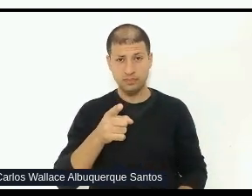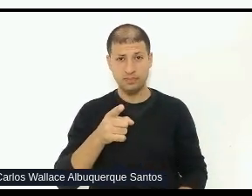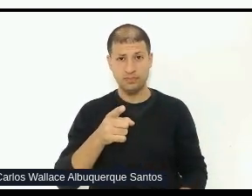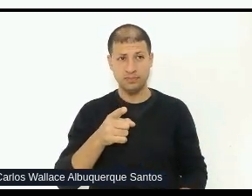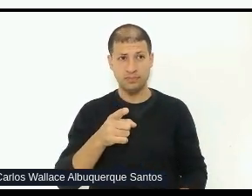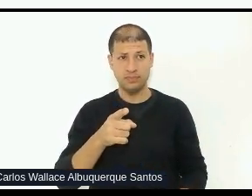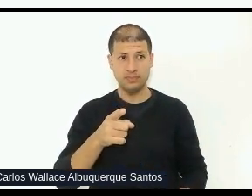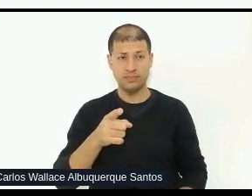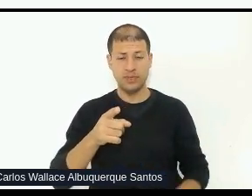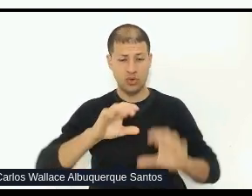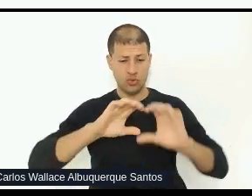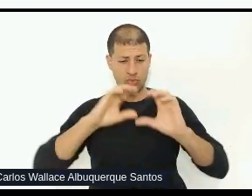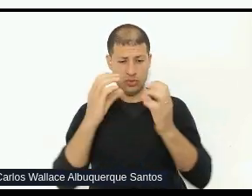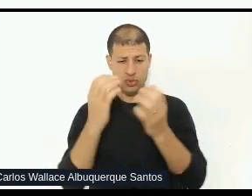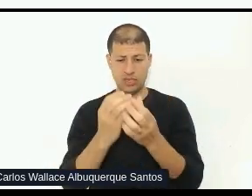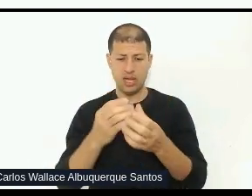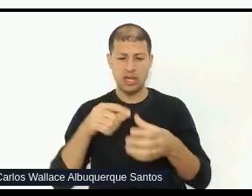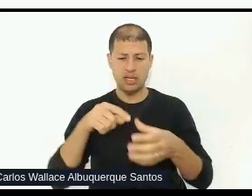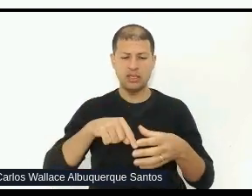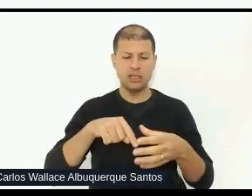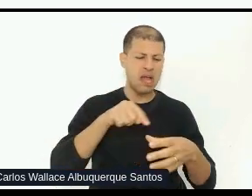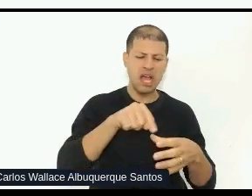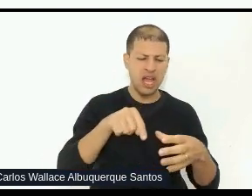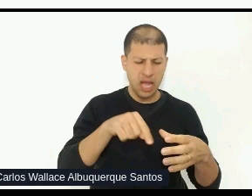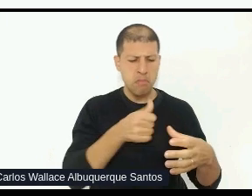em comunidade é descartável.